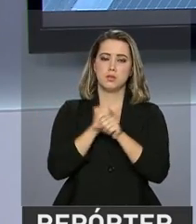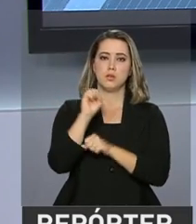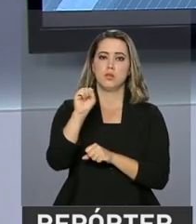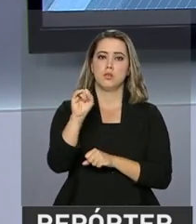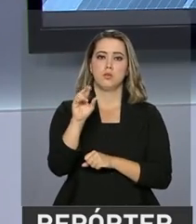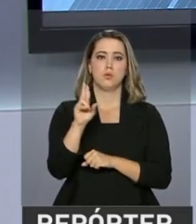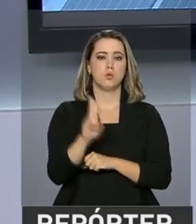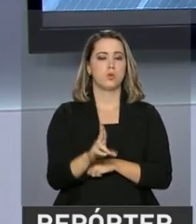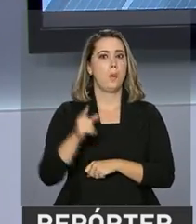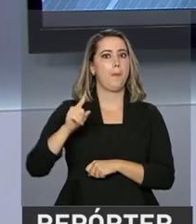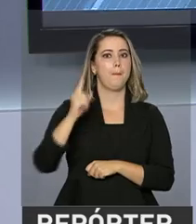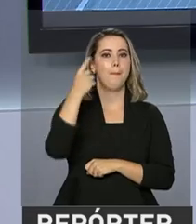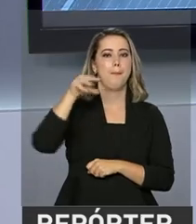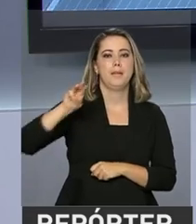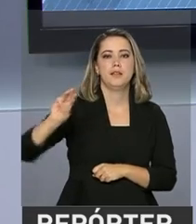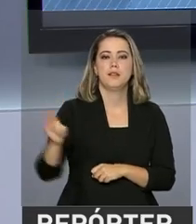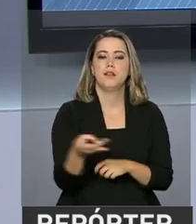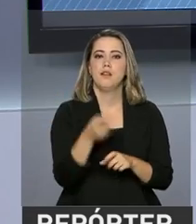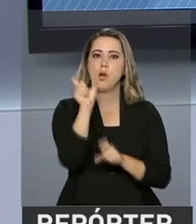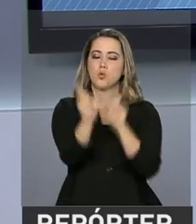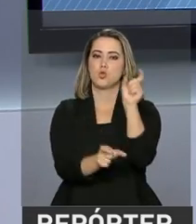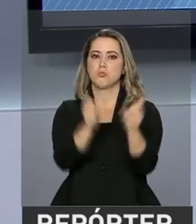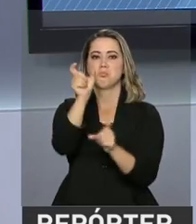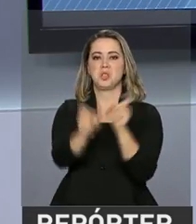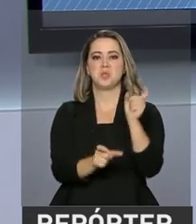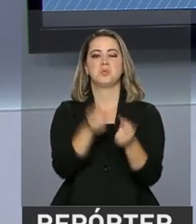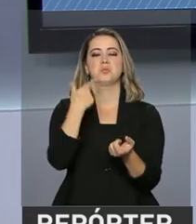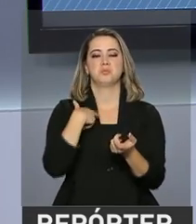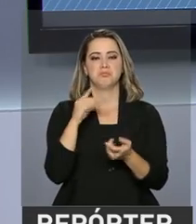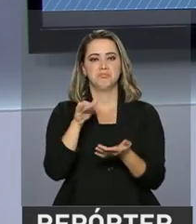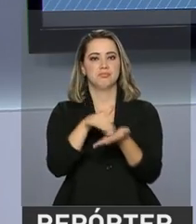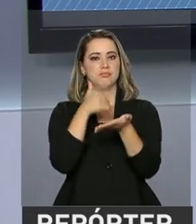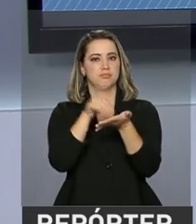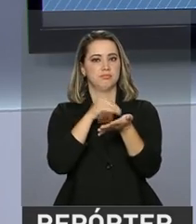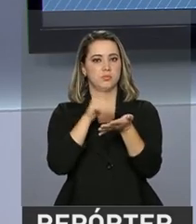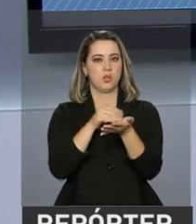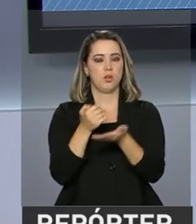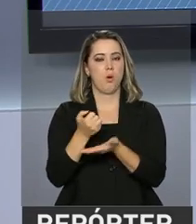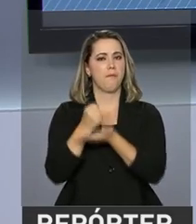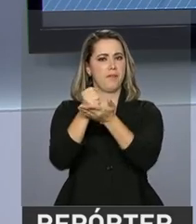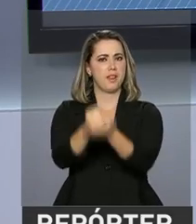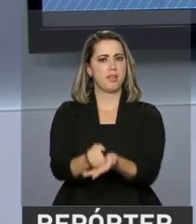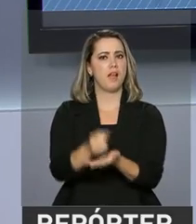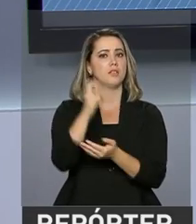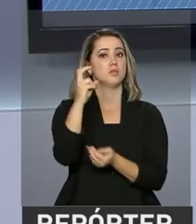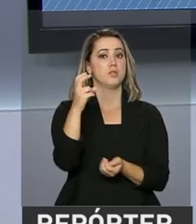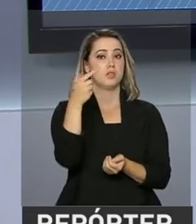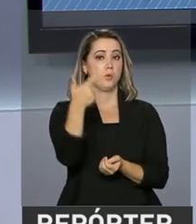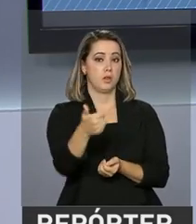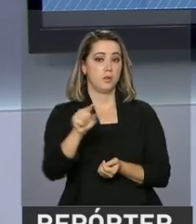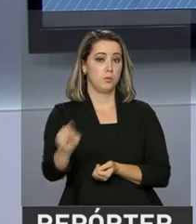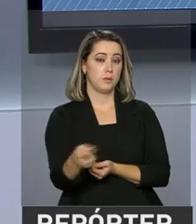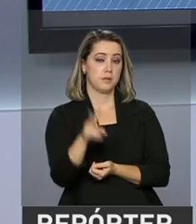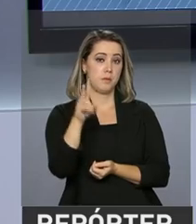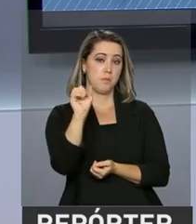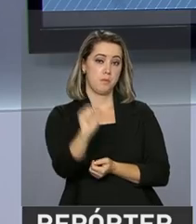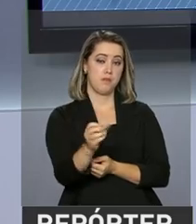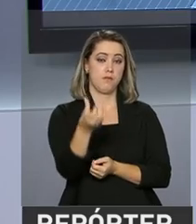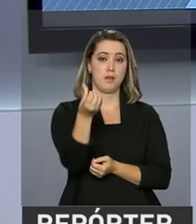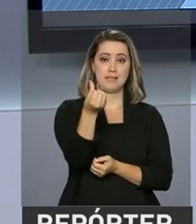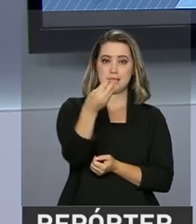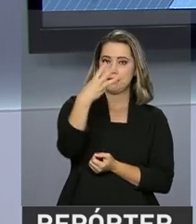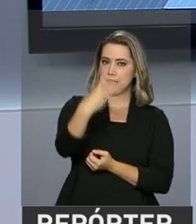SISU registrou 1 milhão e 800 mil inscrições. Foram ofertados quase 52 mil vagas em